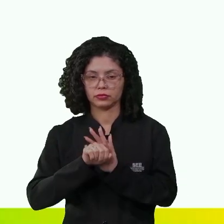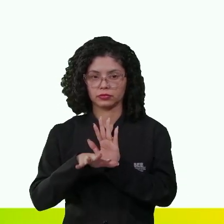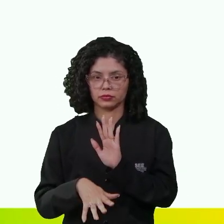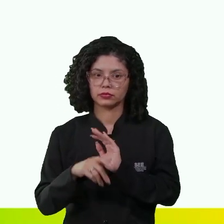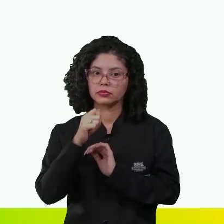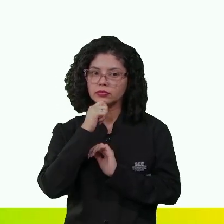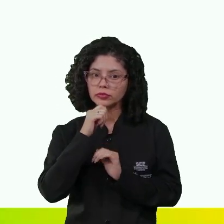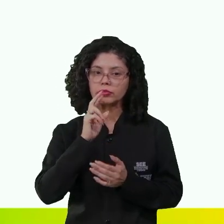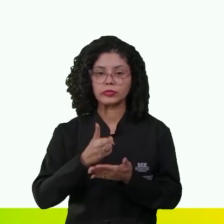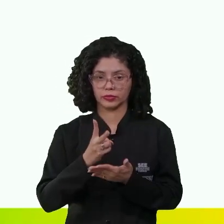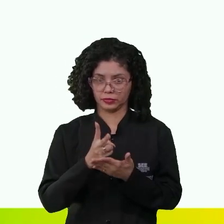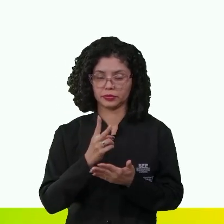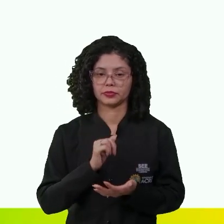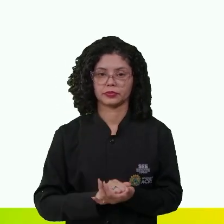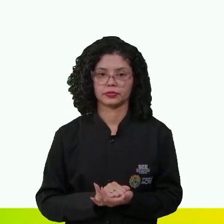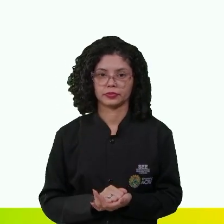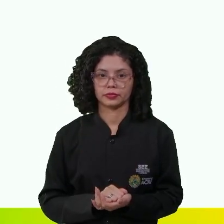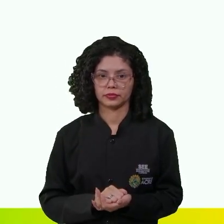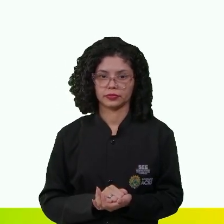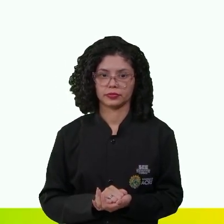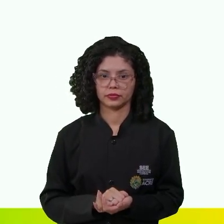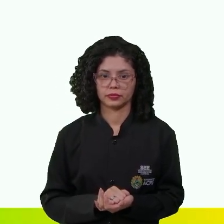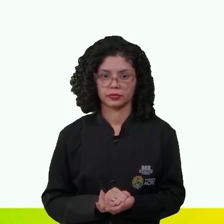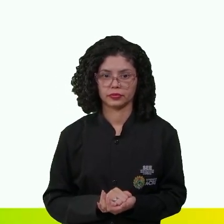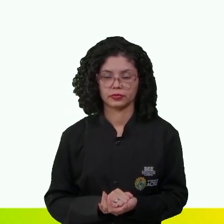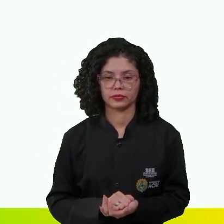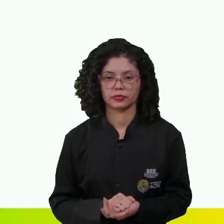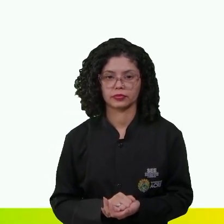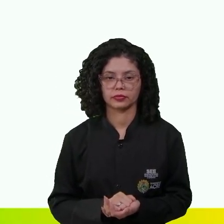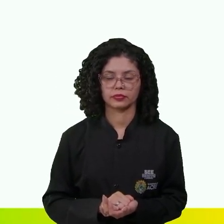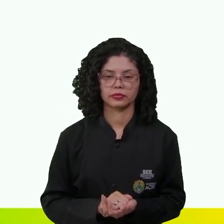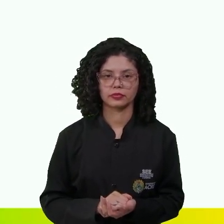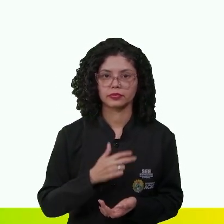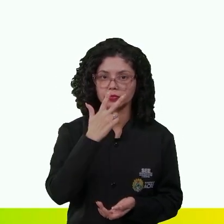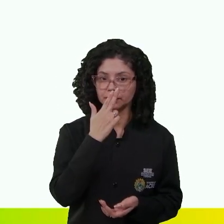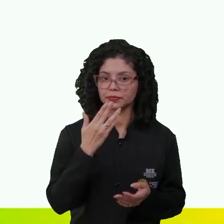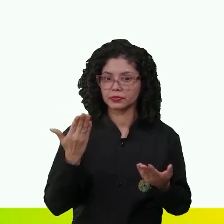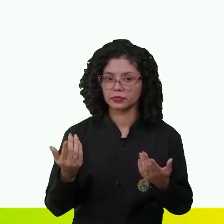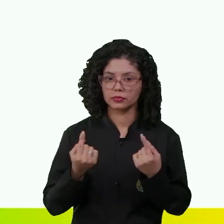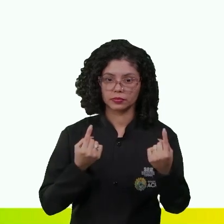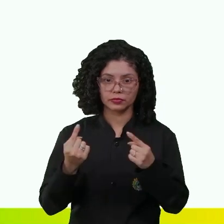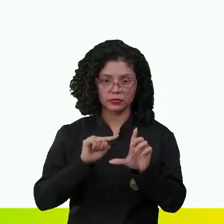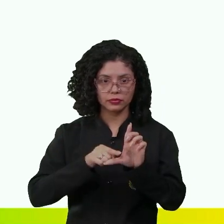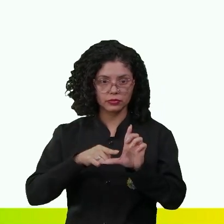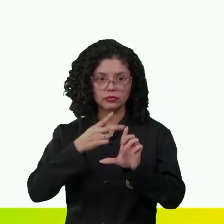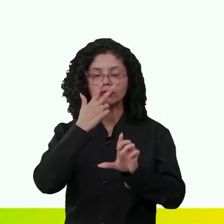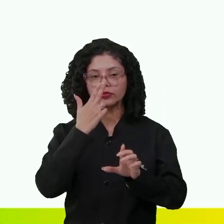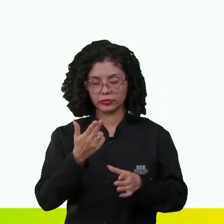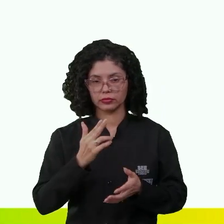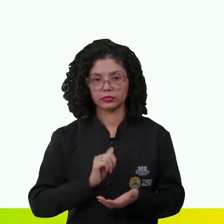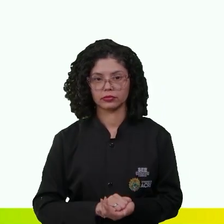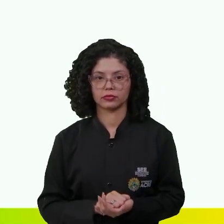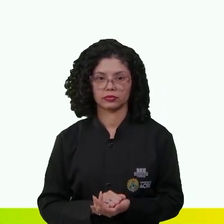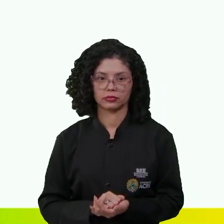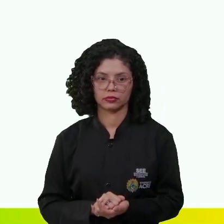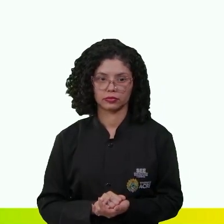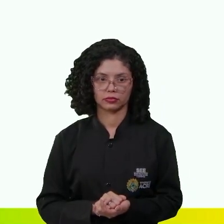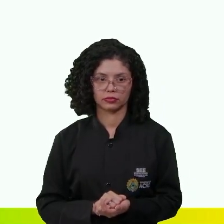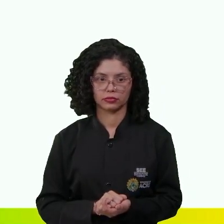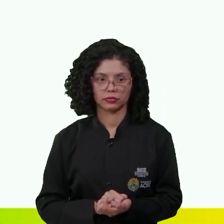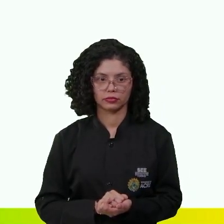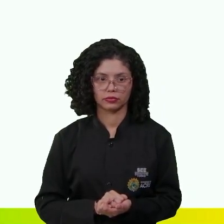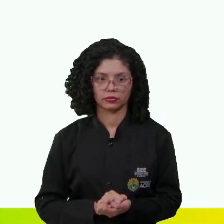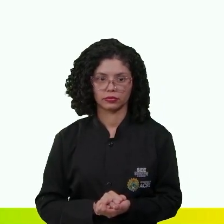sombra é o mesmo, o ângulo de inclinação da sombra, então, pelo caso ângulo, eles são semelhantes. Então, eu vou